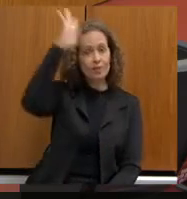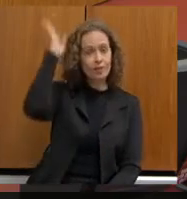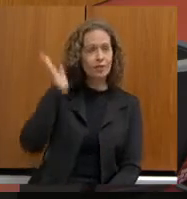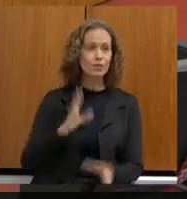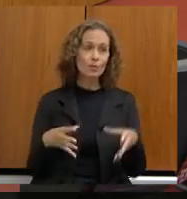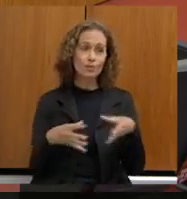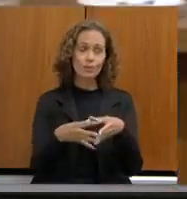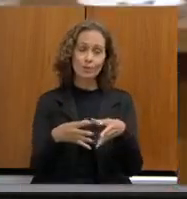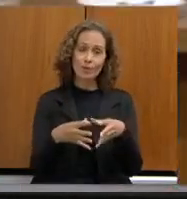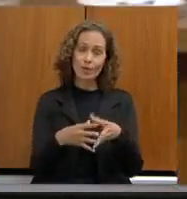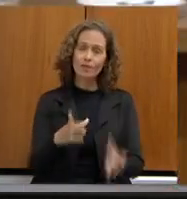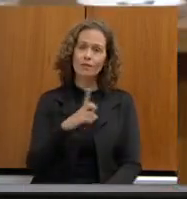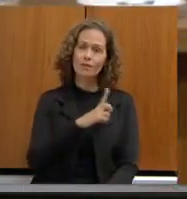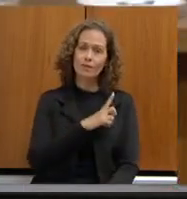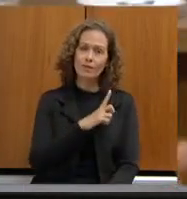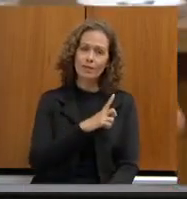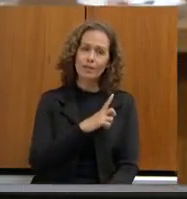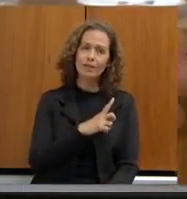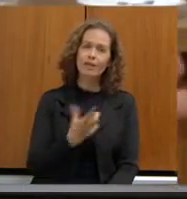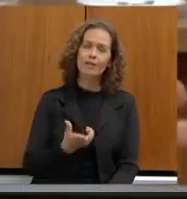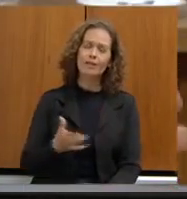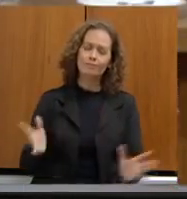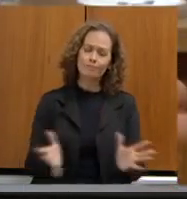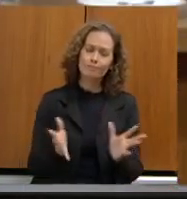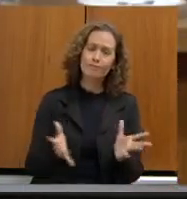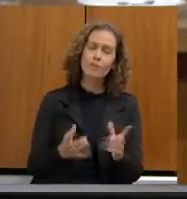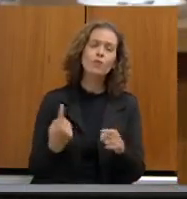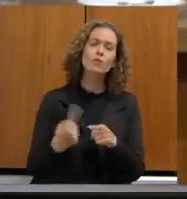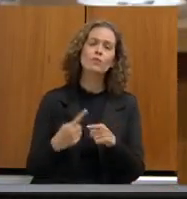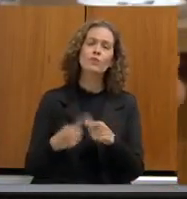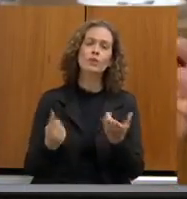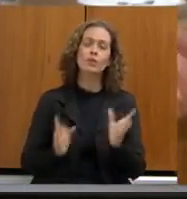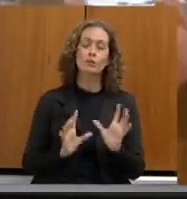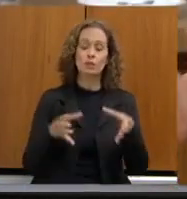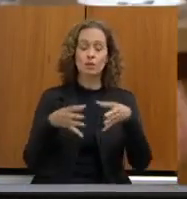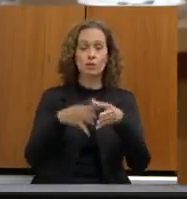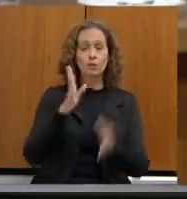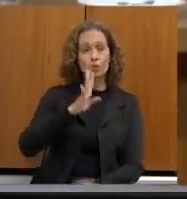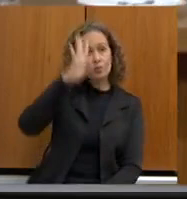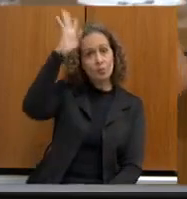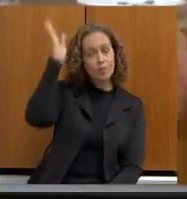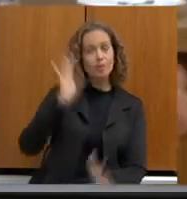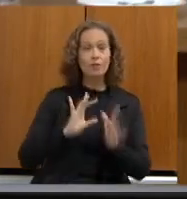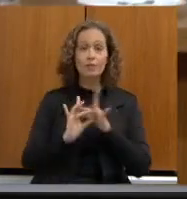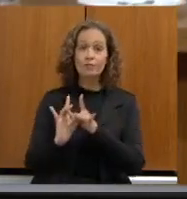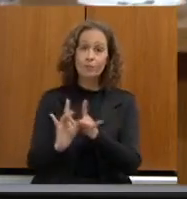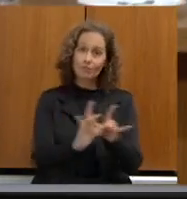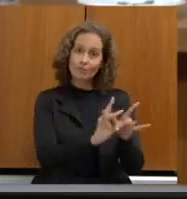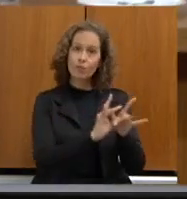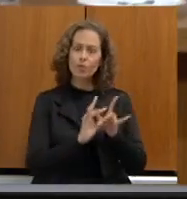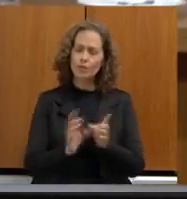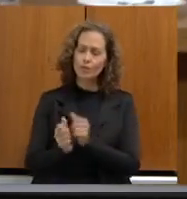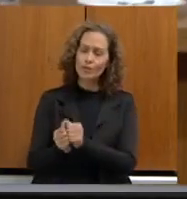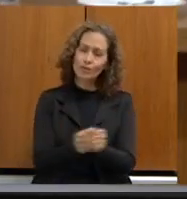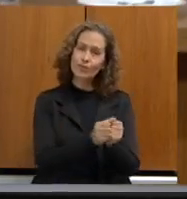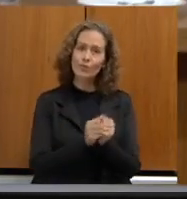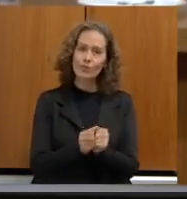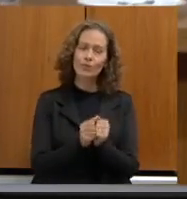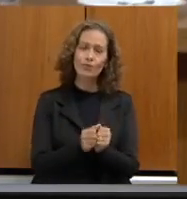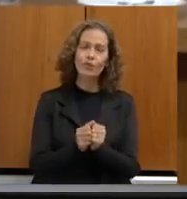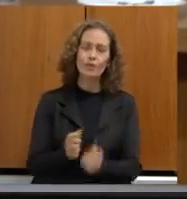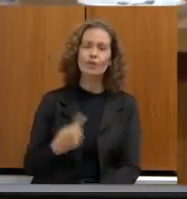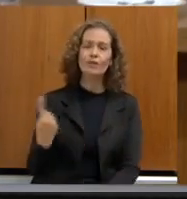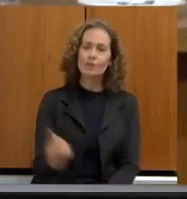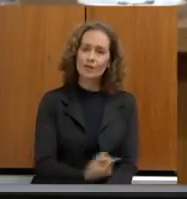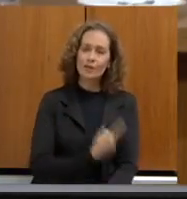as palavras do Senhor porque esse corpo de bombeiros é todo unido todo integrado todos nós